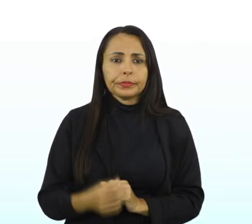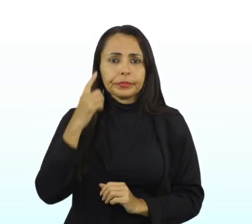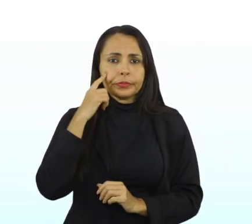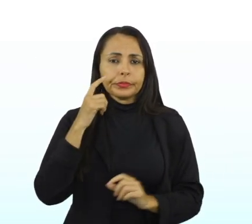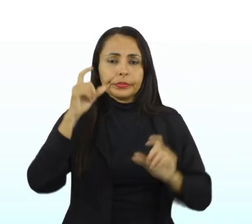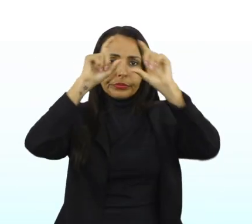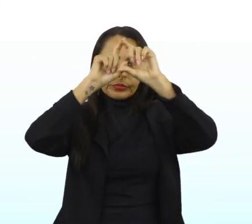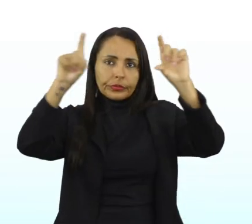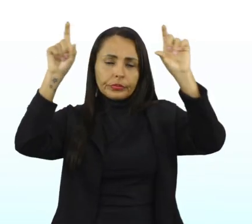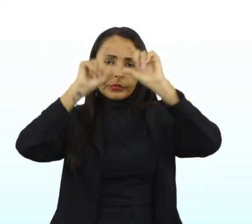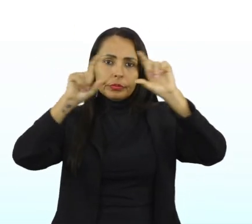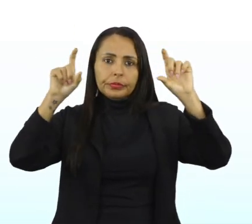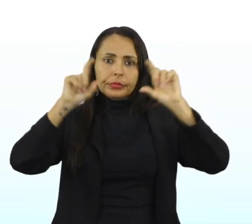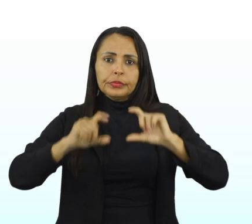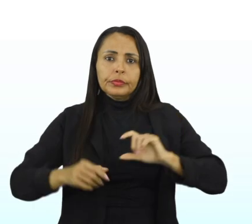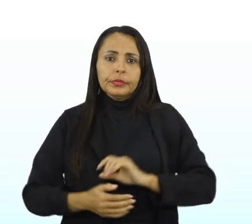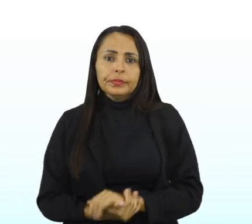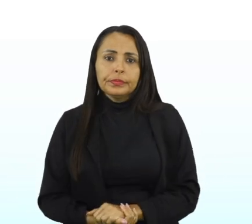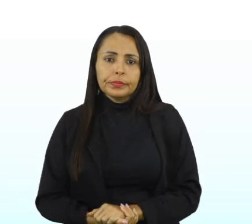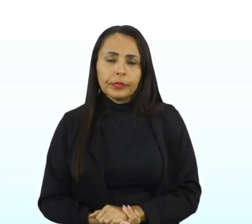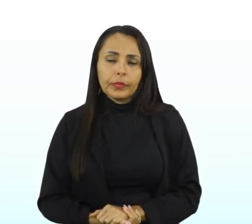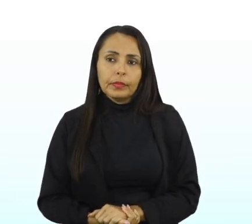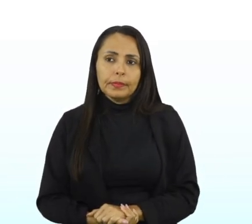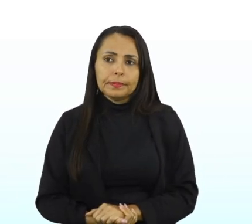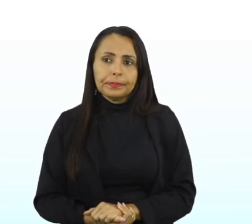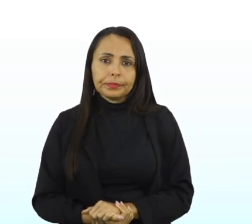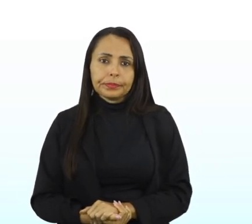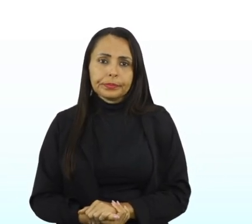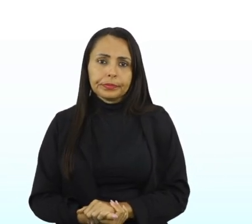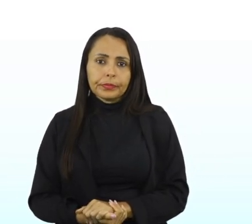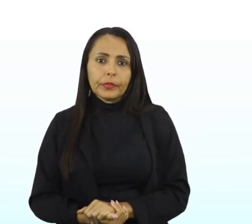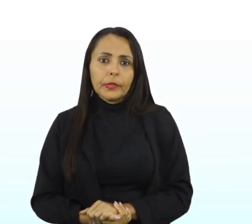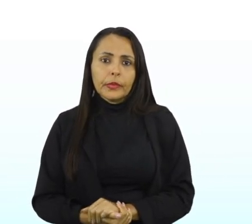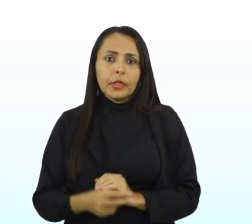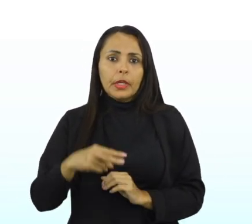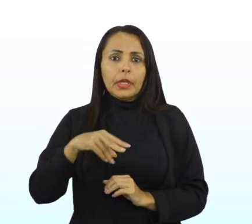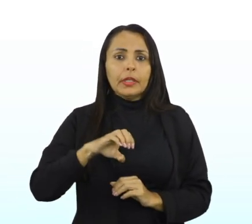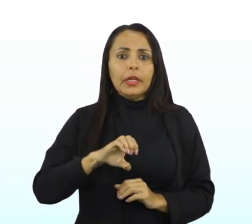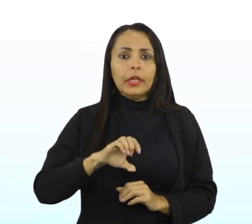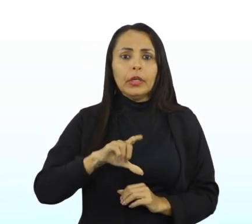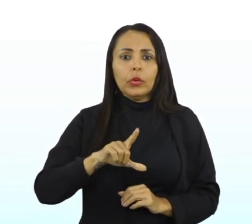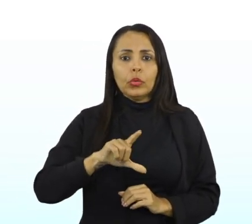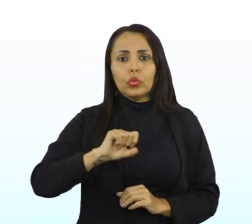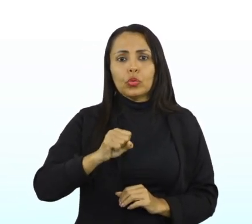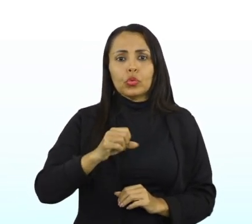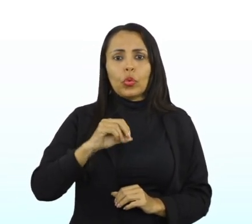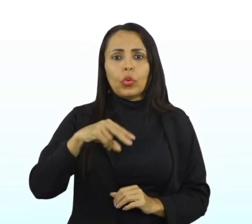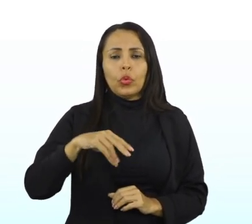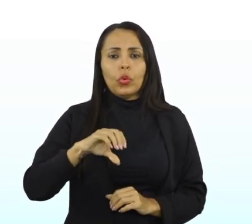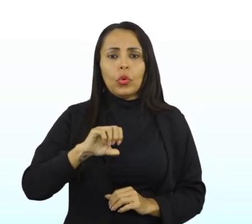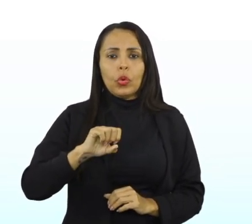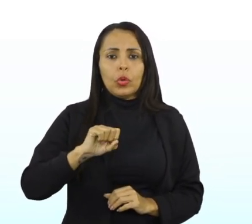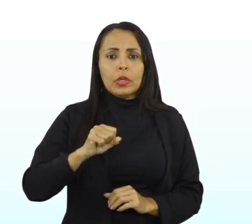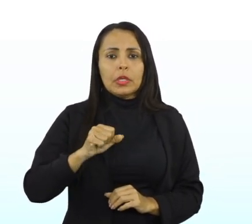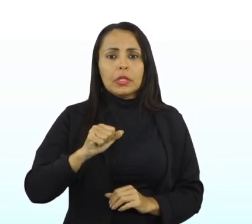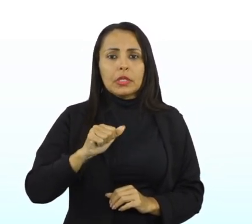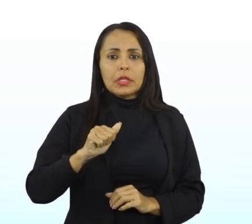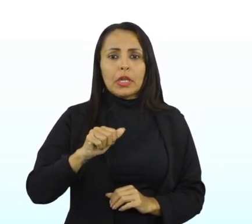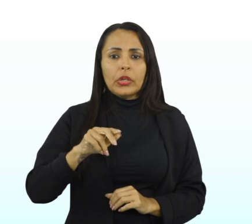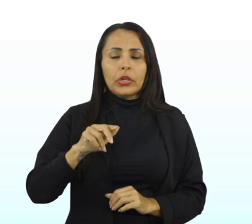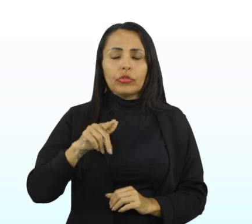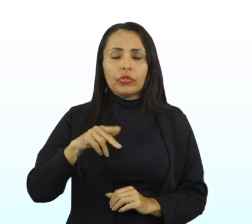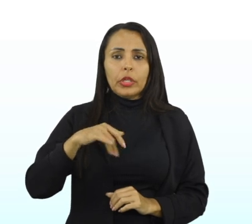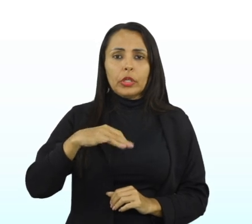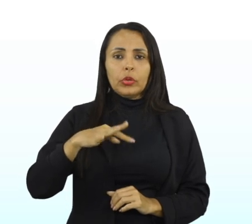Aí ele coloca inverso, é um texto inverso, tá? Nelson Sargento, sonho de um sambista. Ó, sonho